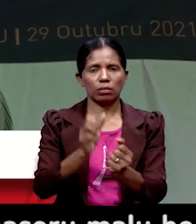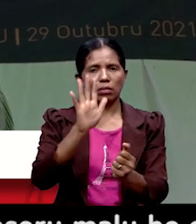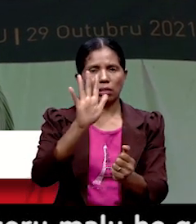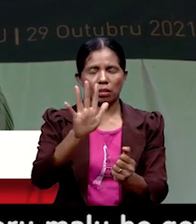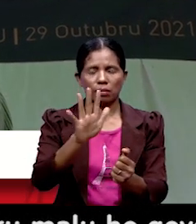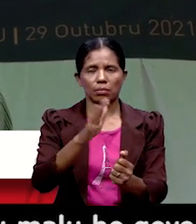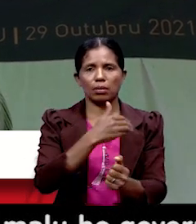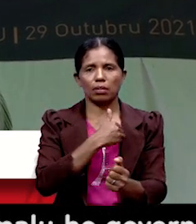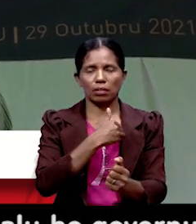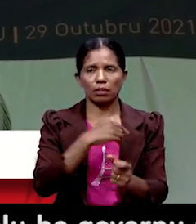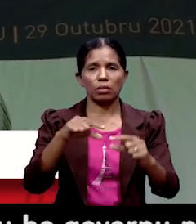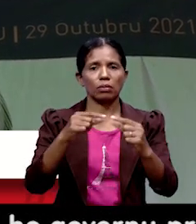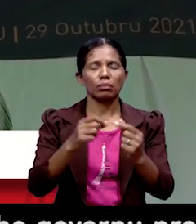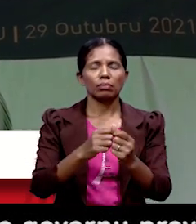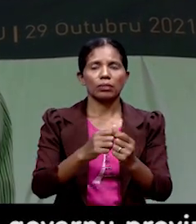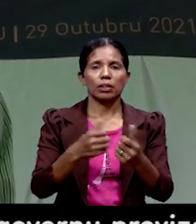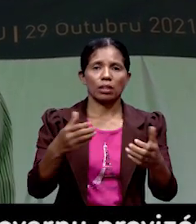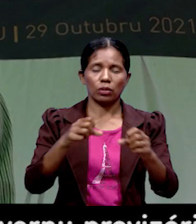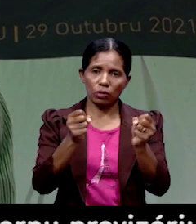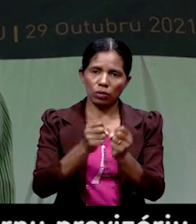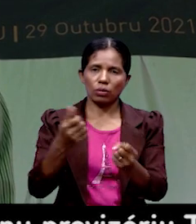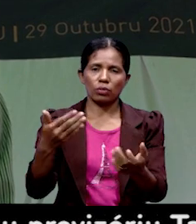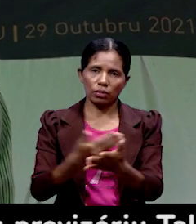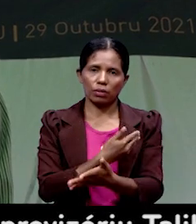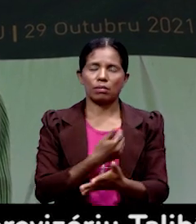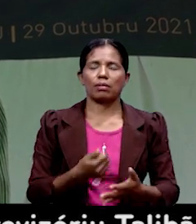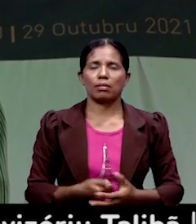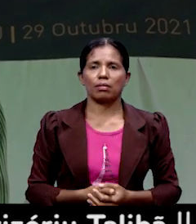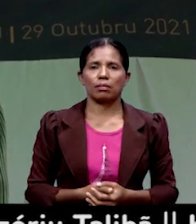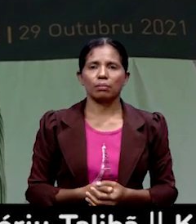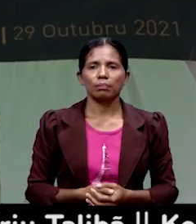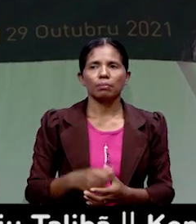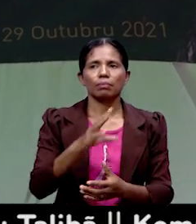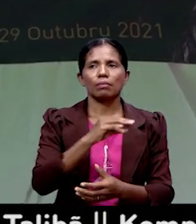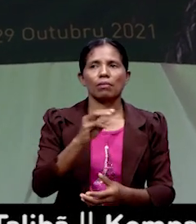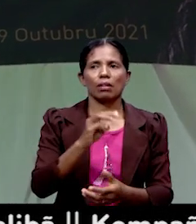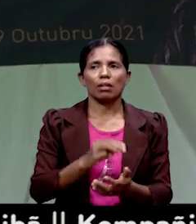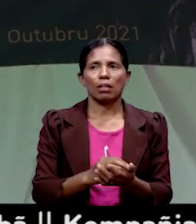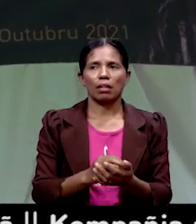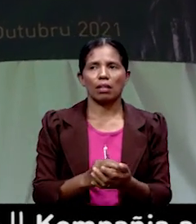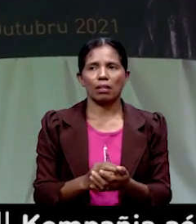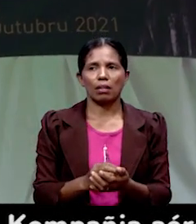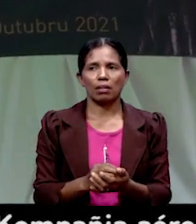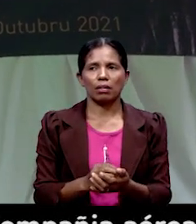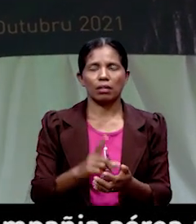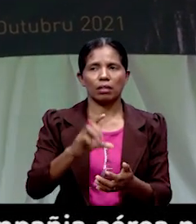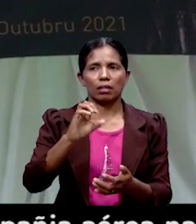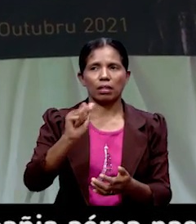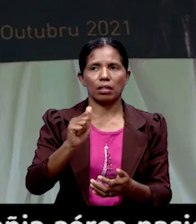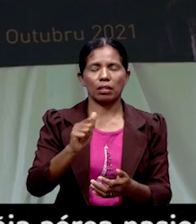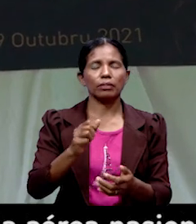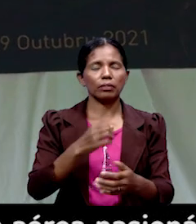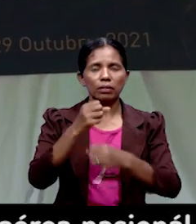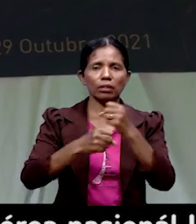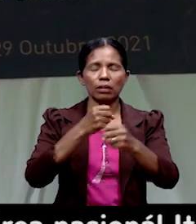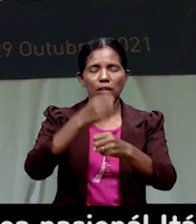suku fone, o Wabubu, o Waigia sori, Osoroa ni sori, o liaruka mak den tina oi mak fone ya